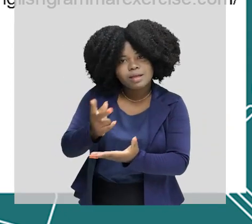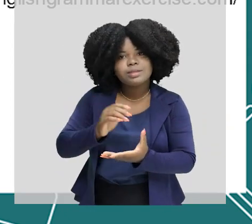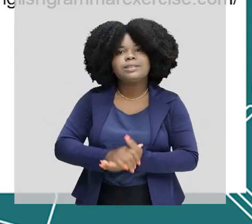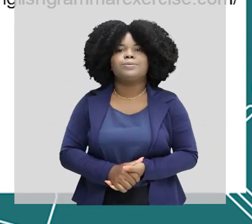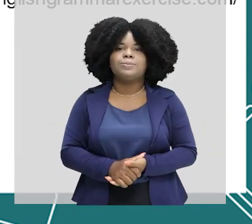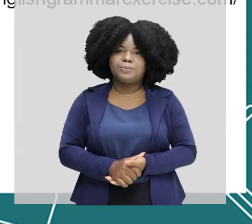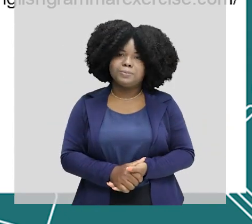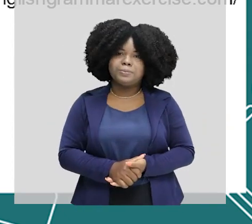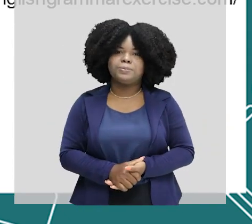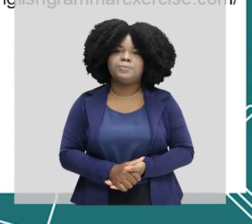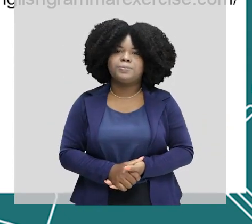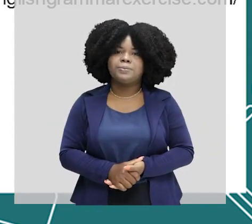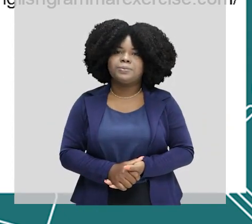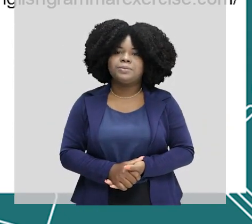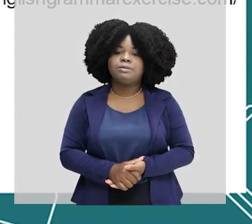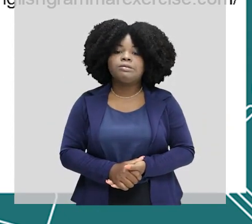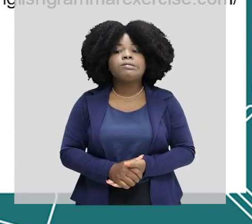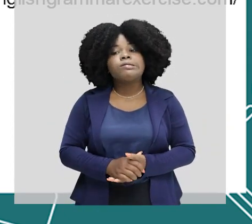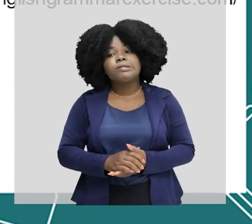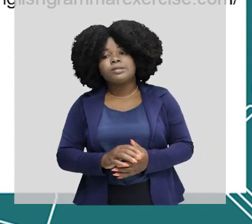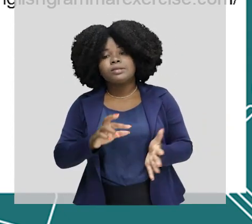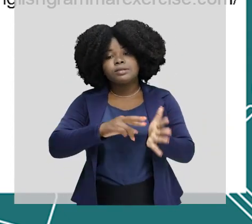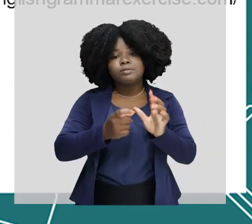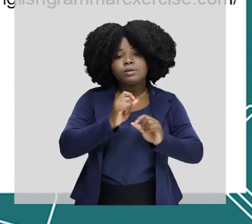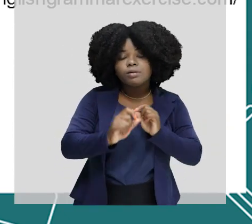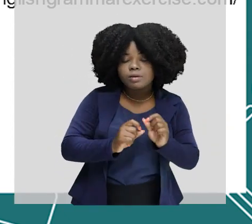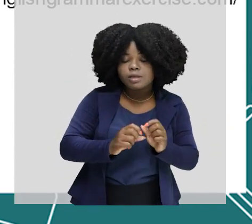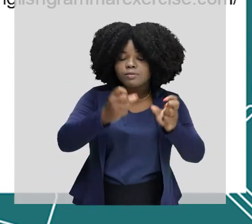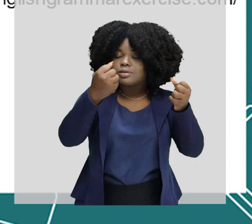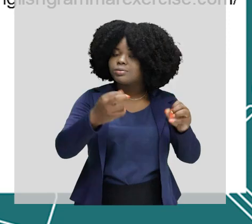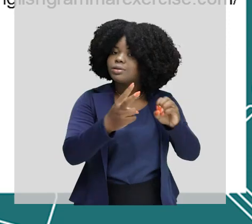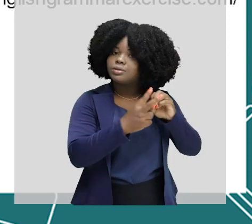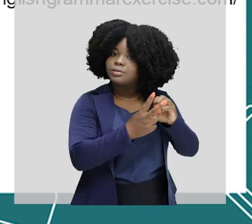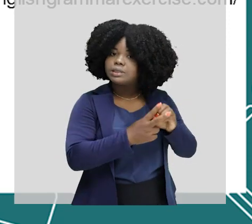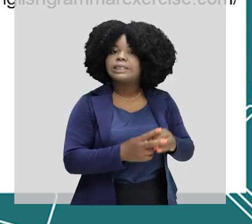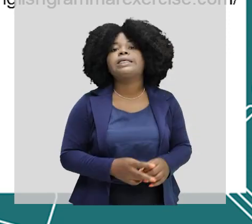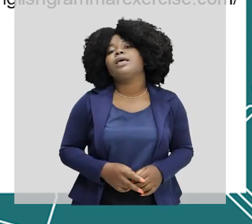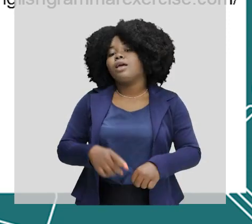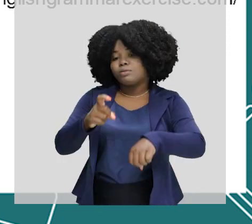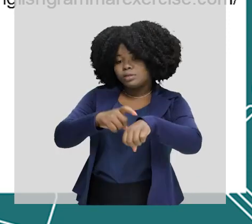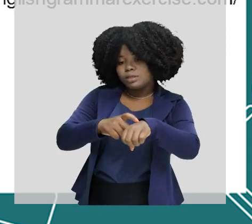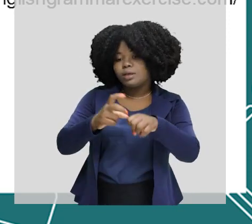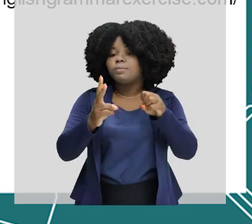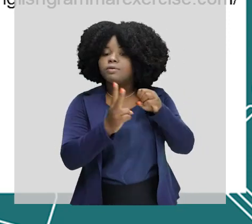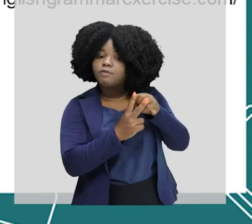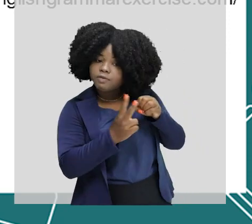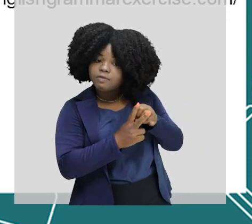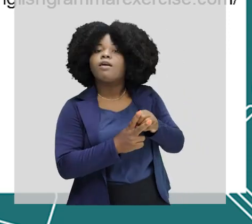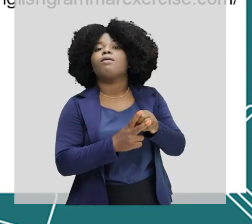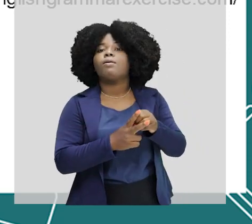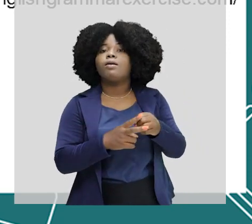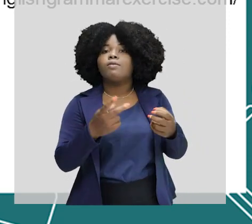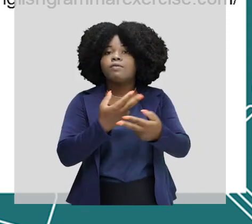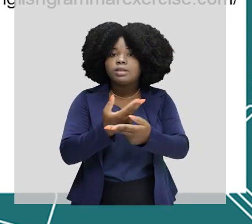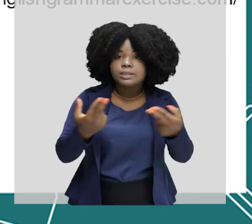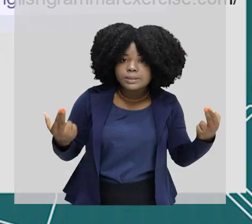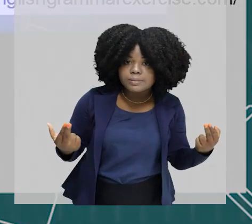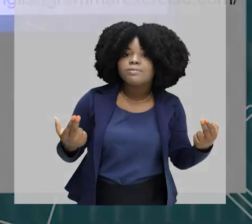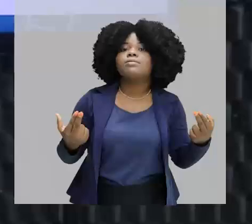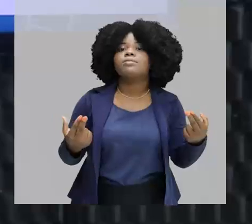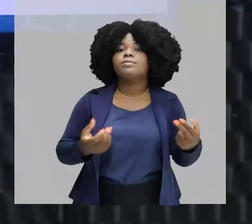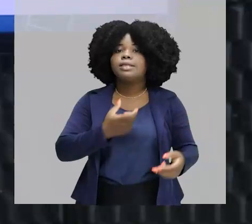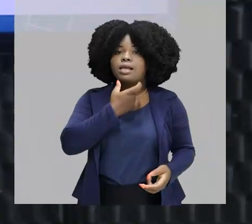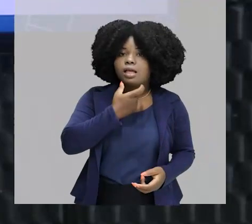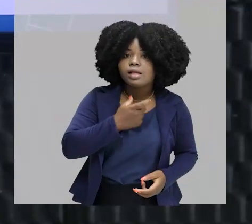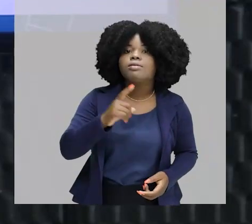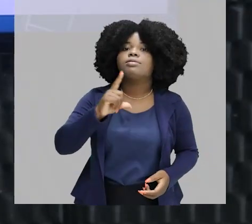vocês já devem imaginar, nós vamos falar de verbos, tá? É mais um tempo verbal composto que a língua inglesa